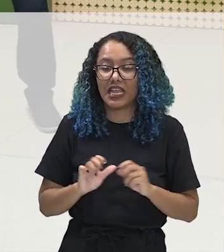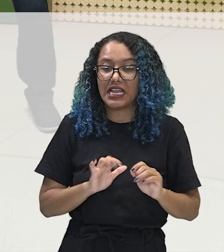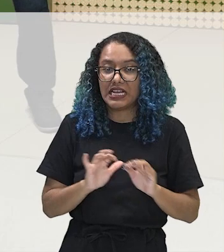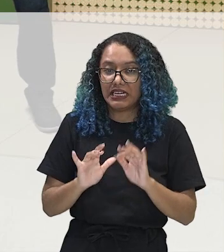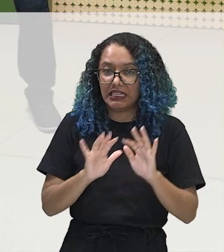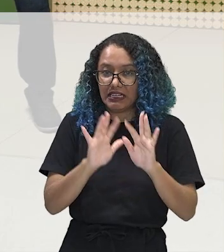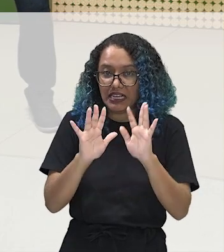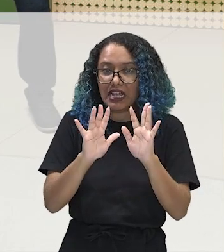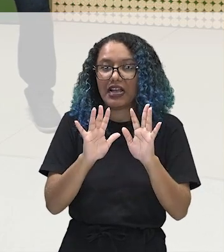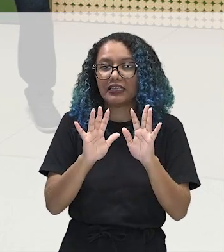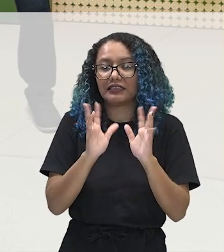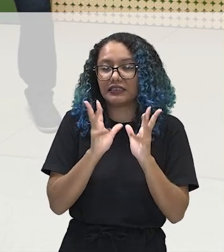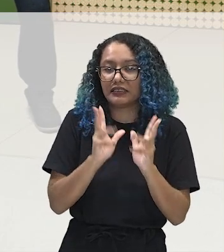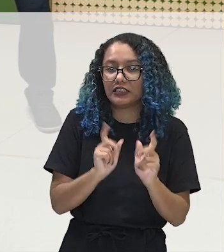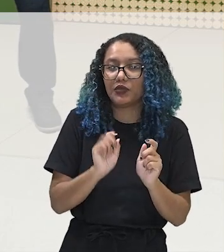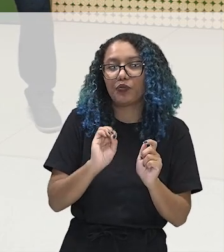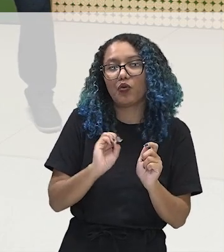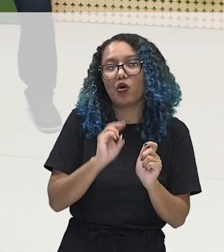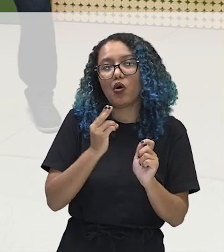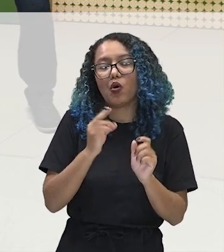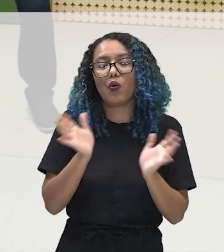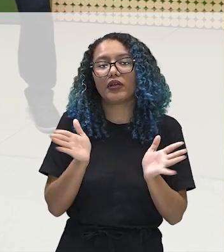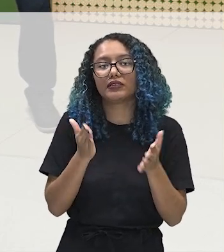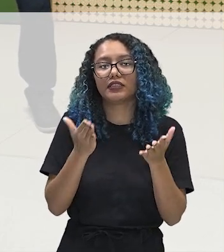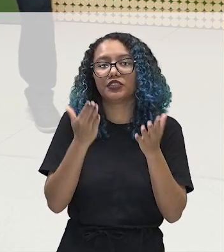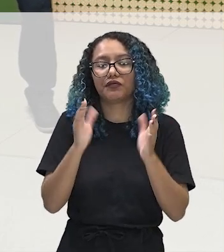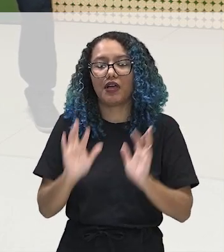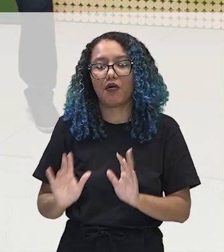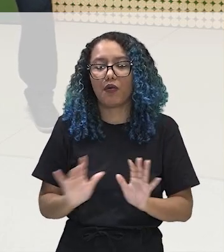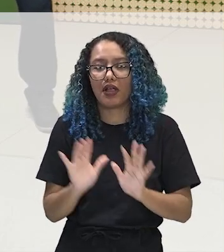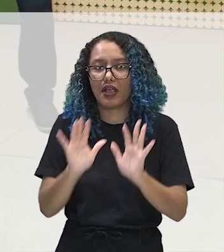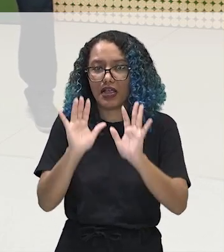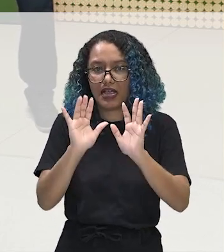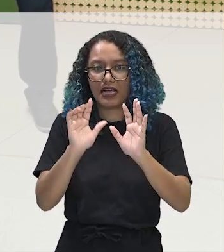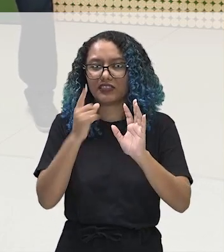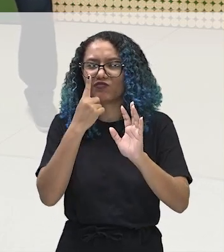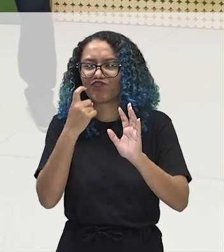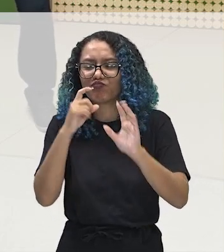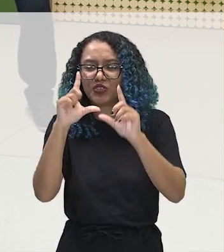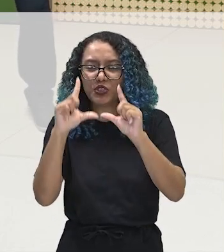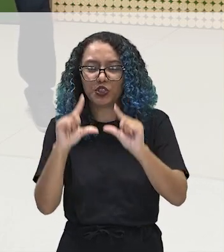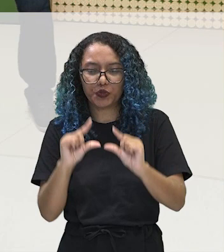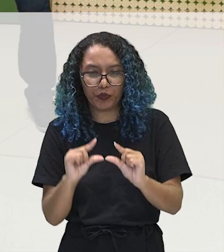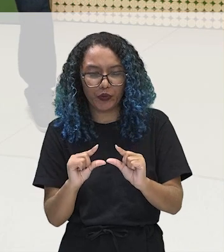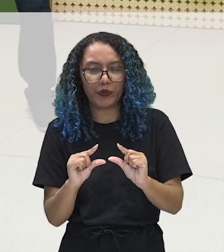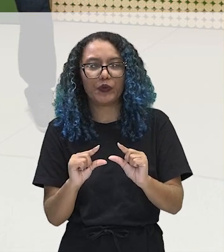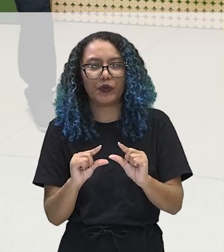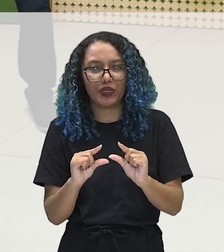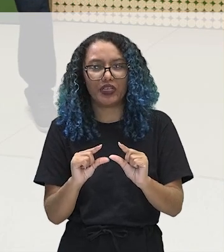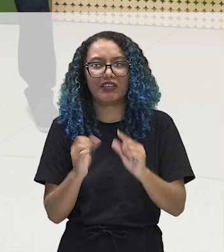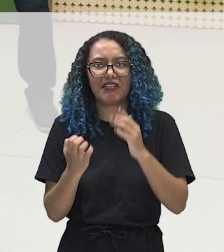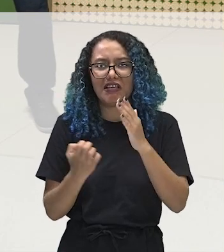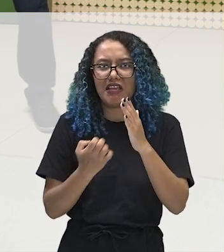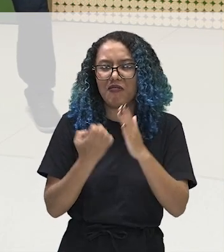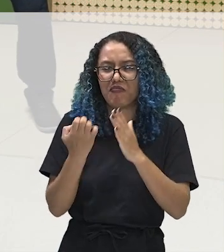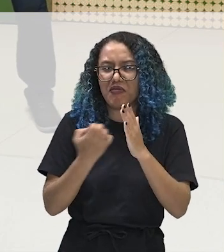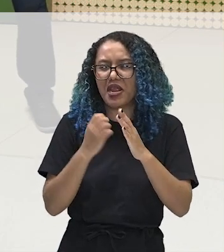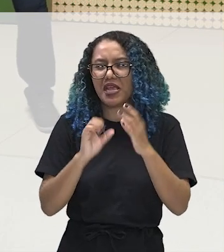ou são incentivados a diminuir indústrias que poluem muito o meio